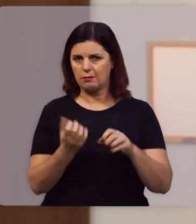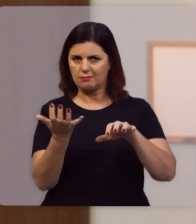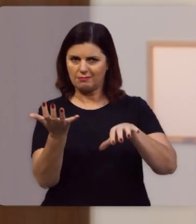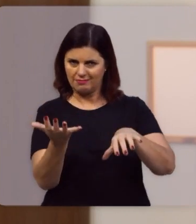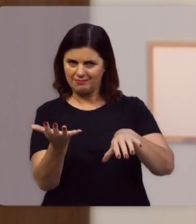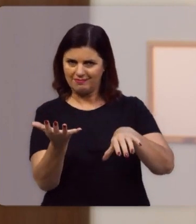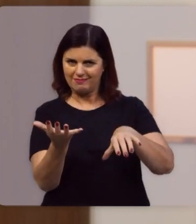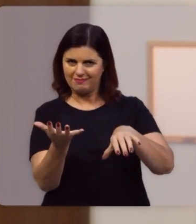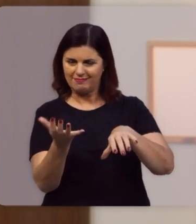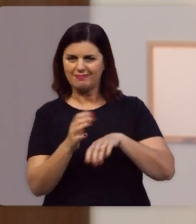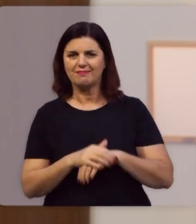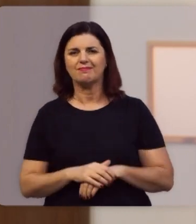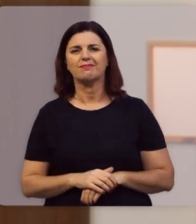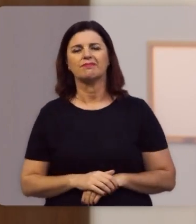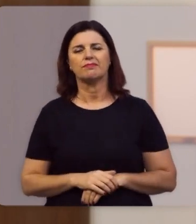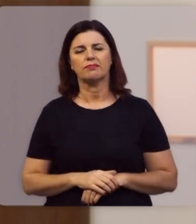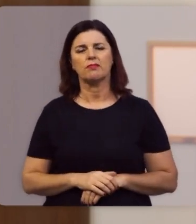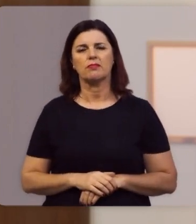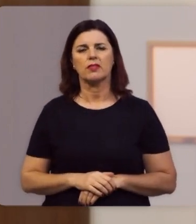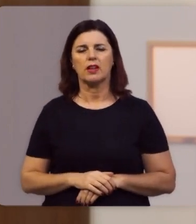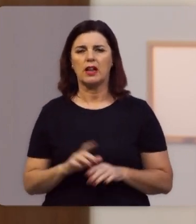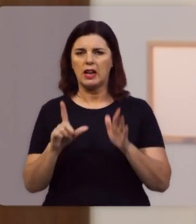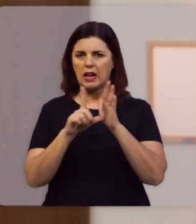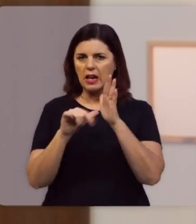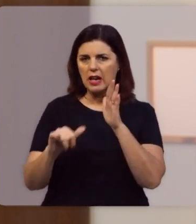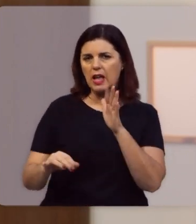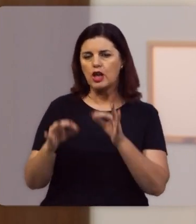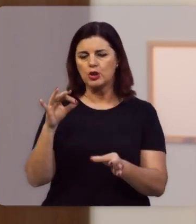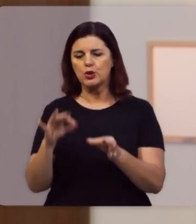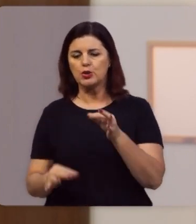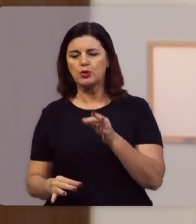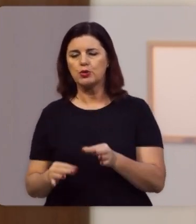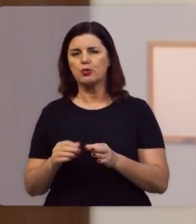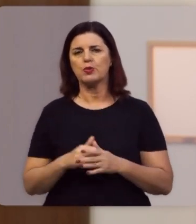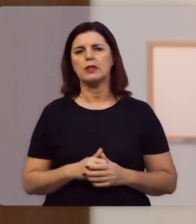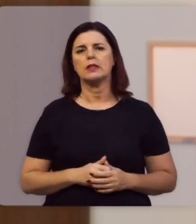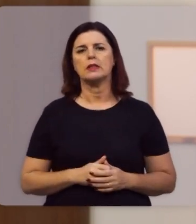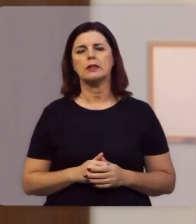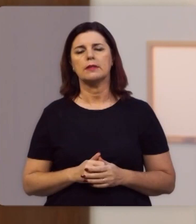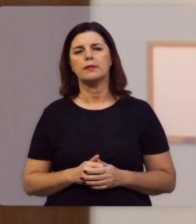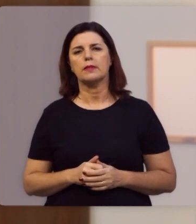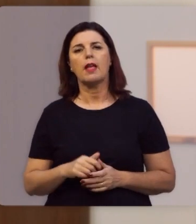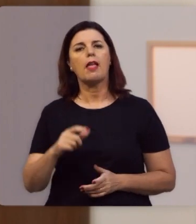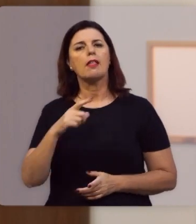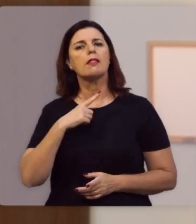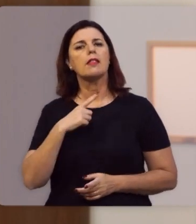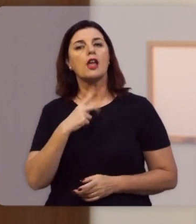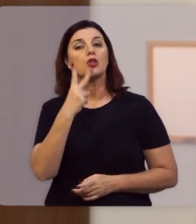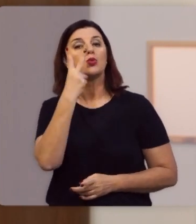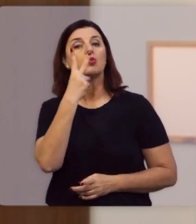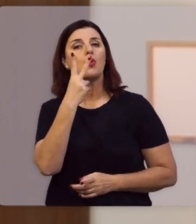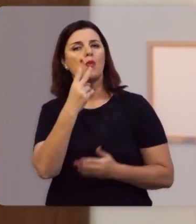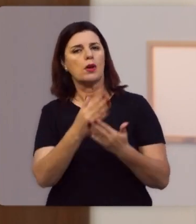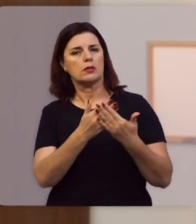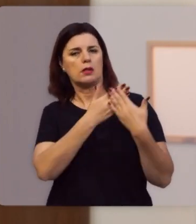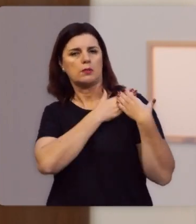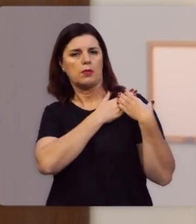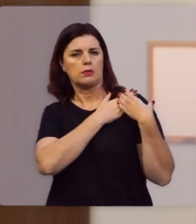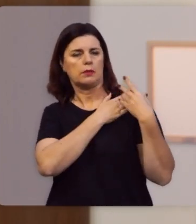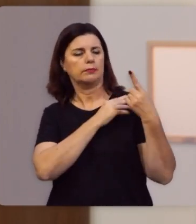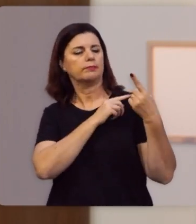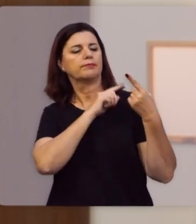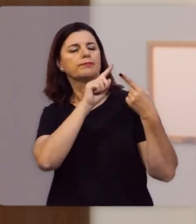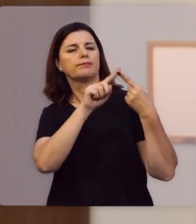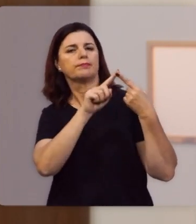executivo legislativo e judiciário tem dupla função primeira